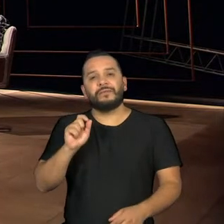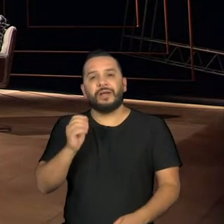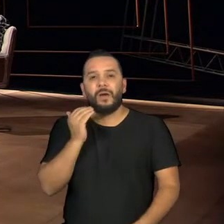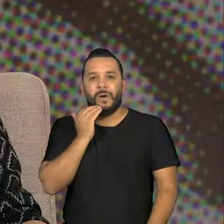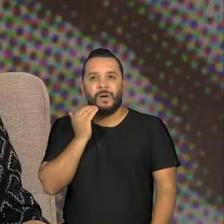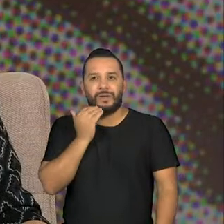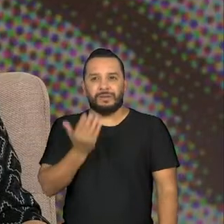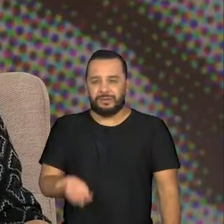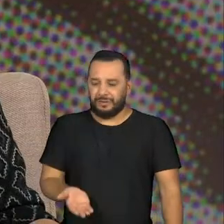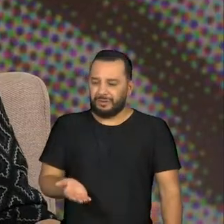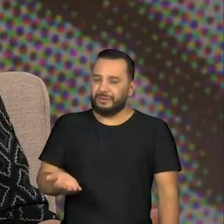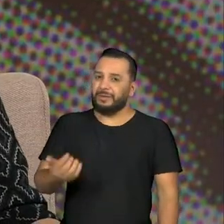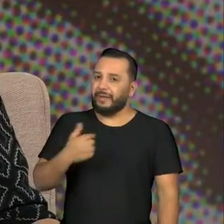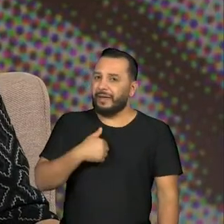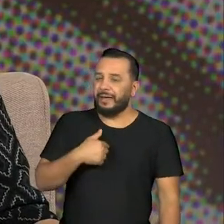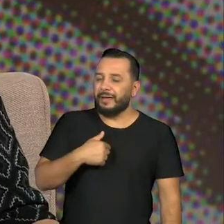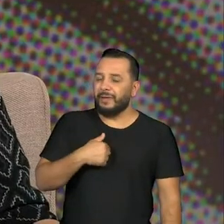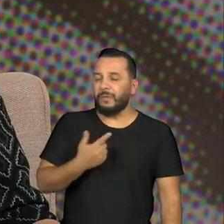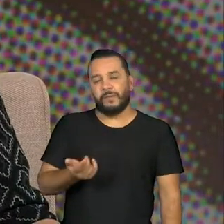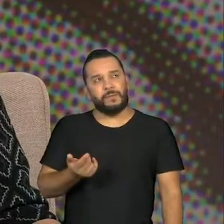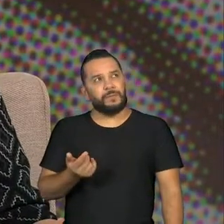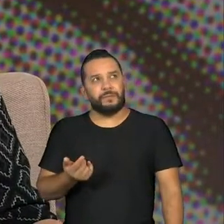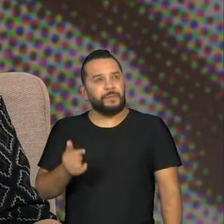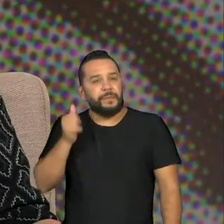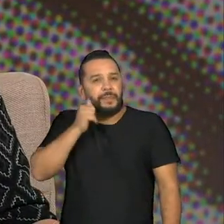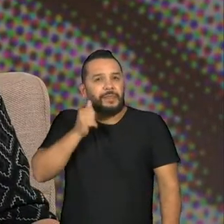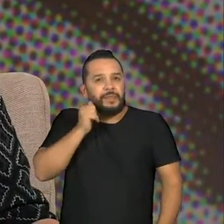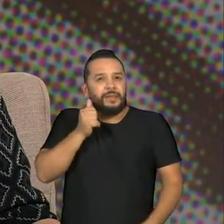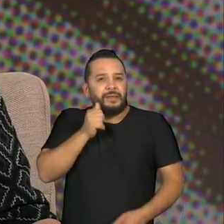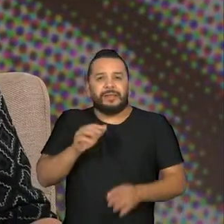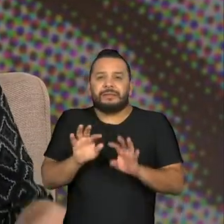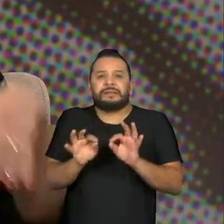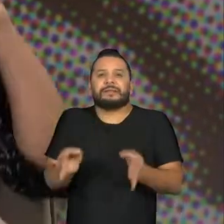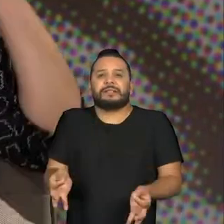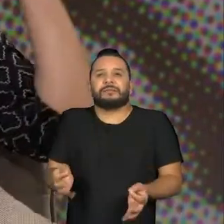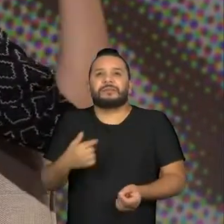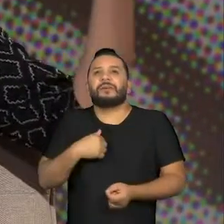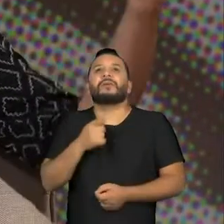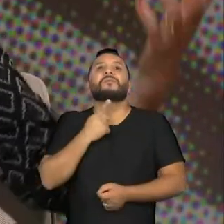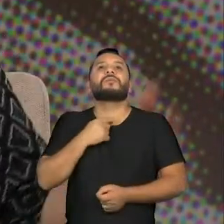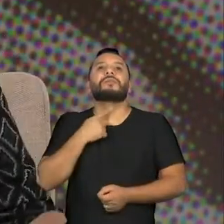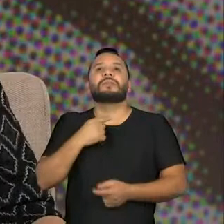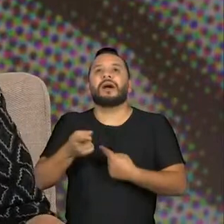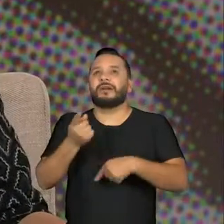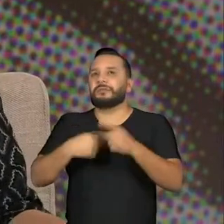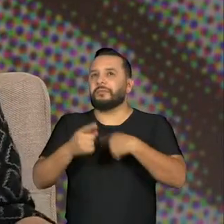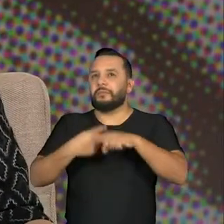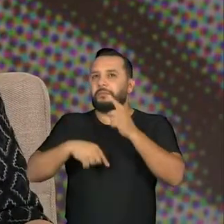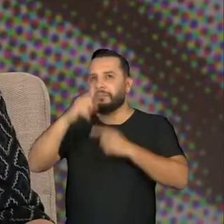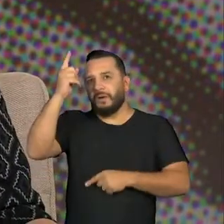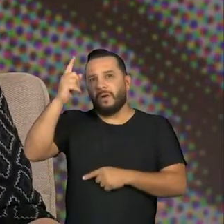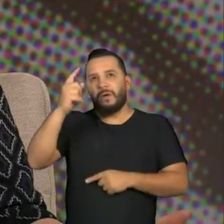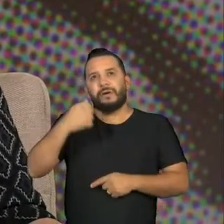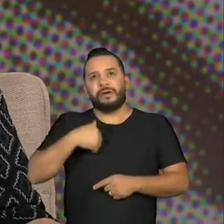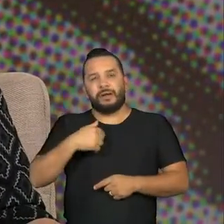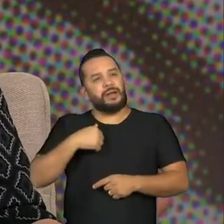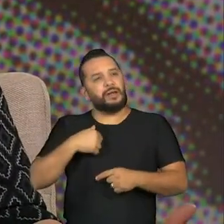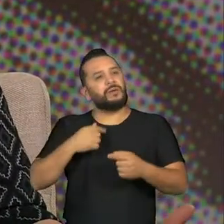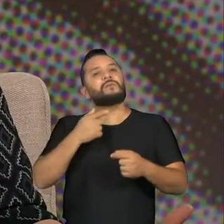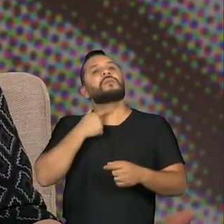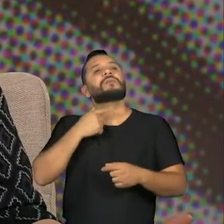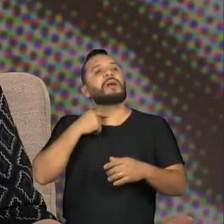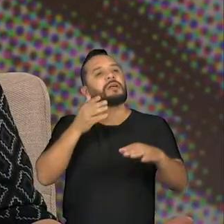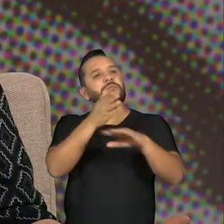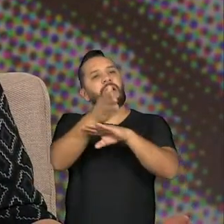subúrbio, assim, muito, digamos, com vontade de sair dali, de olhar outros horizontes, mas